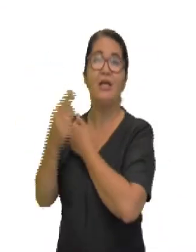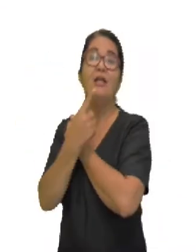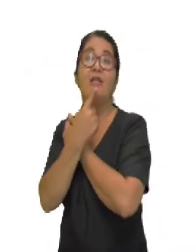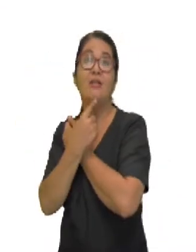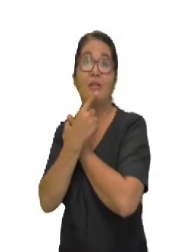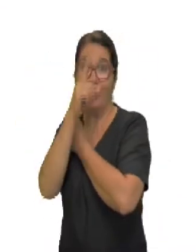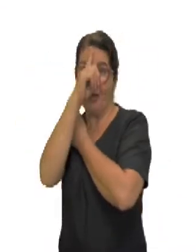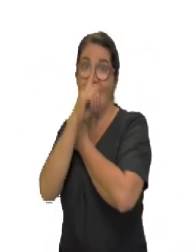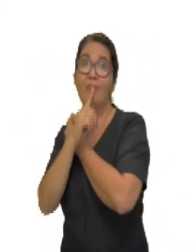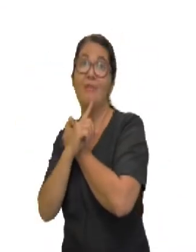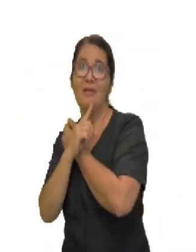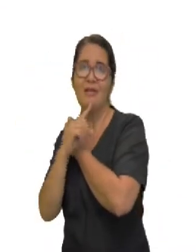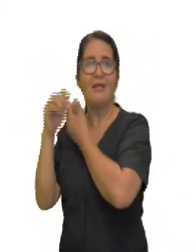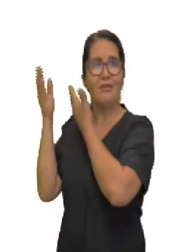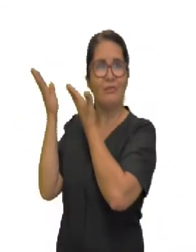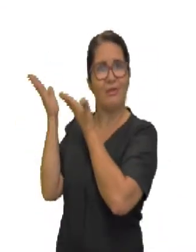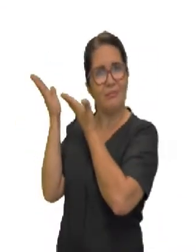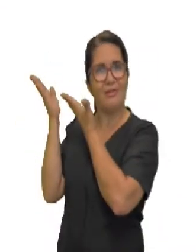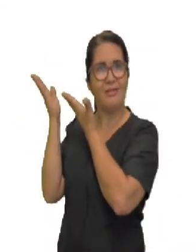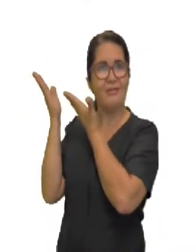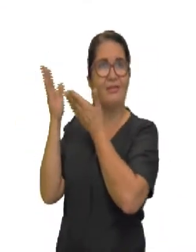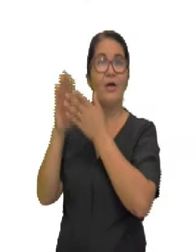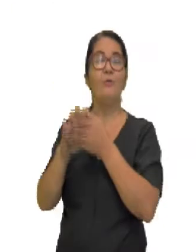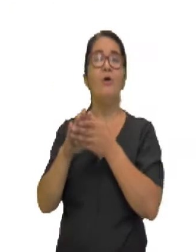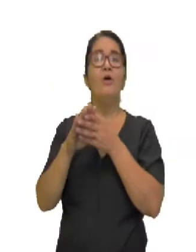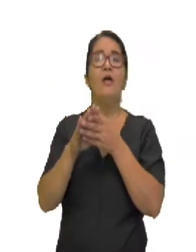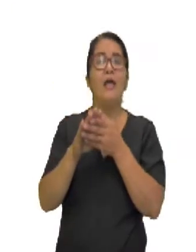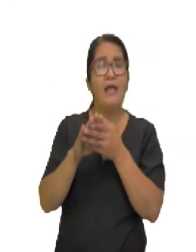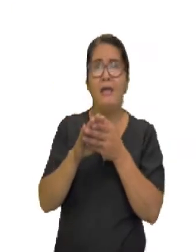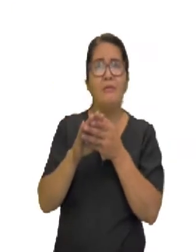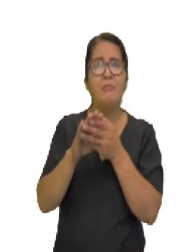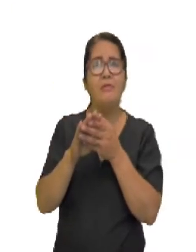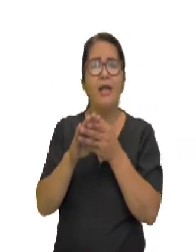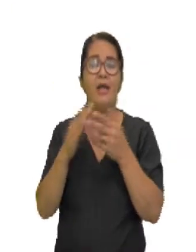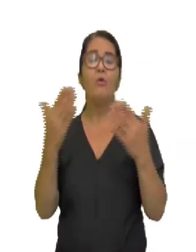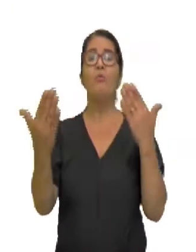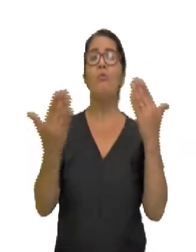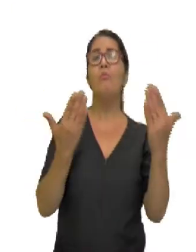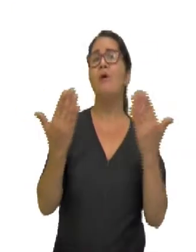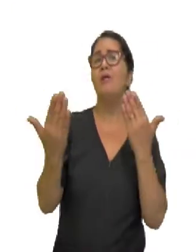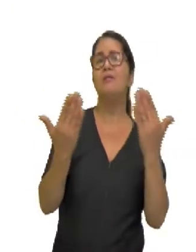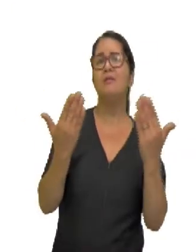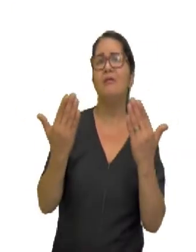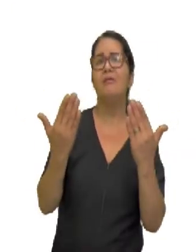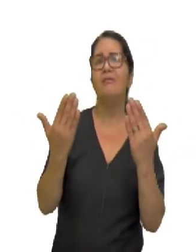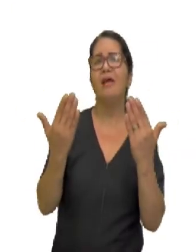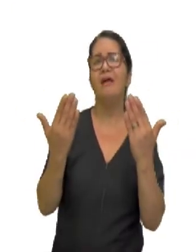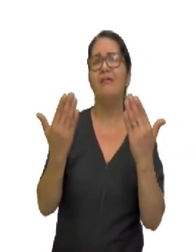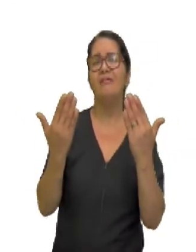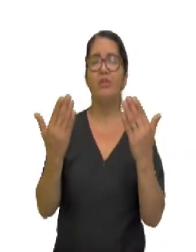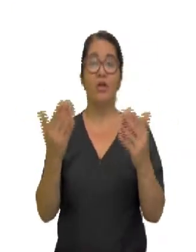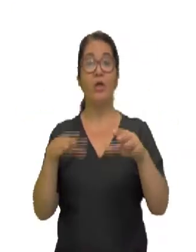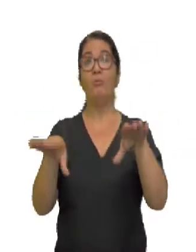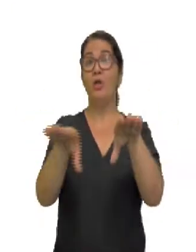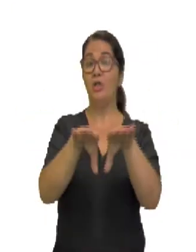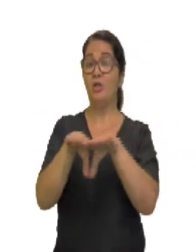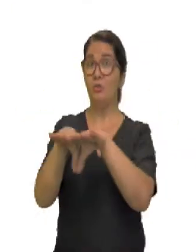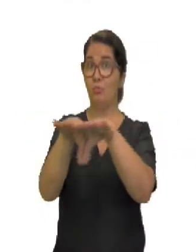Então, essas duas palavras estabelecem uma comparação de